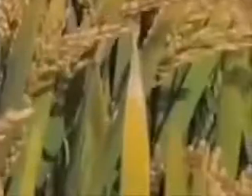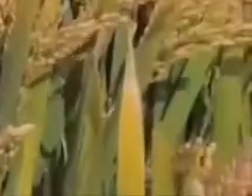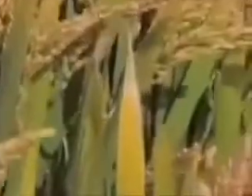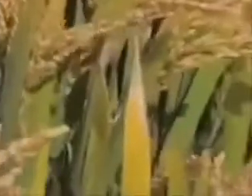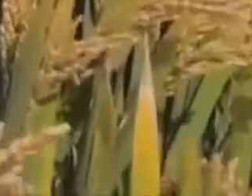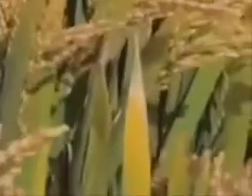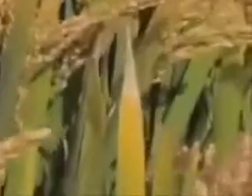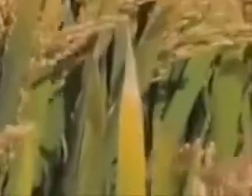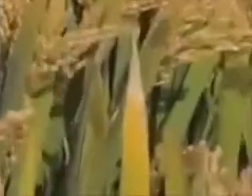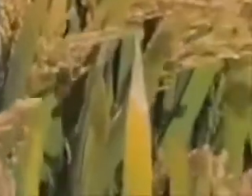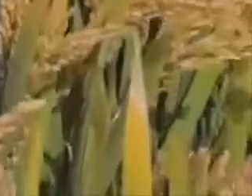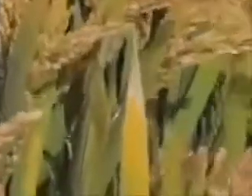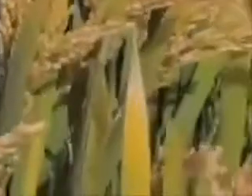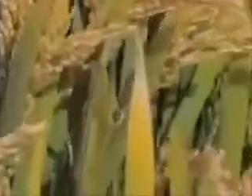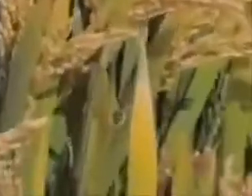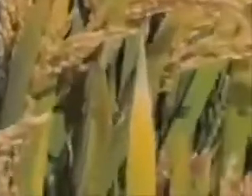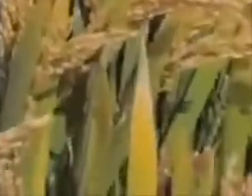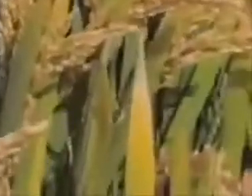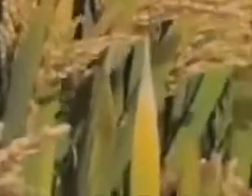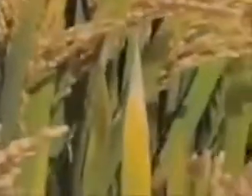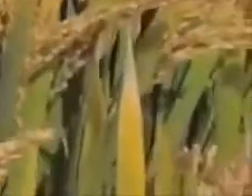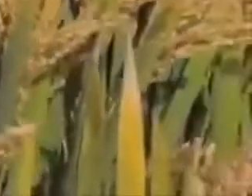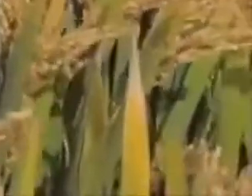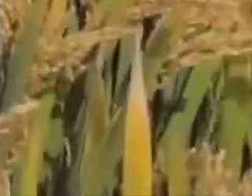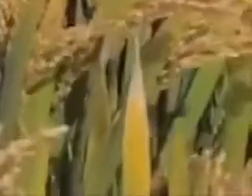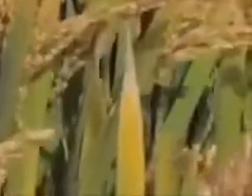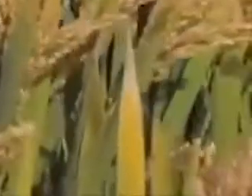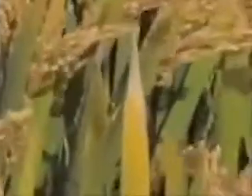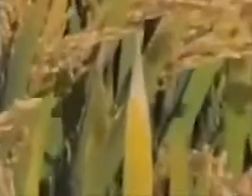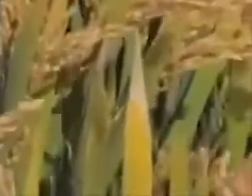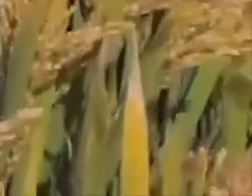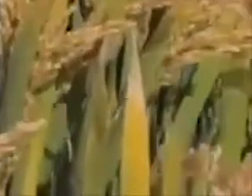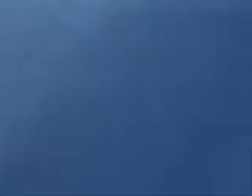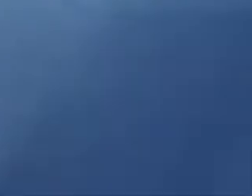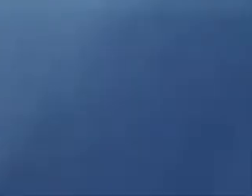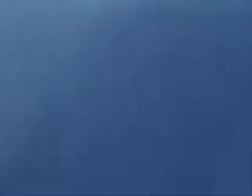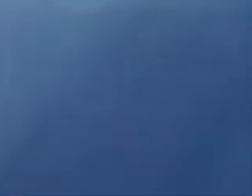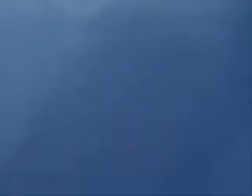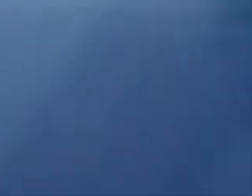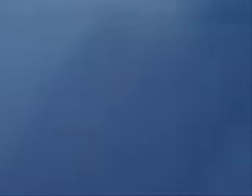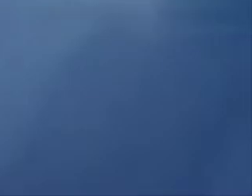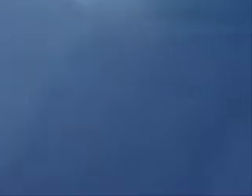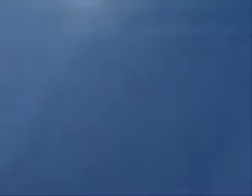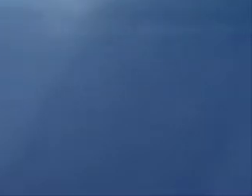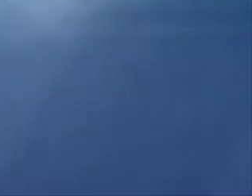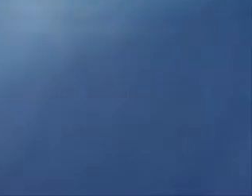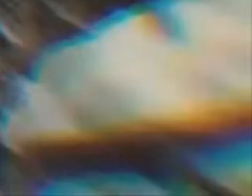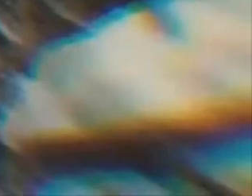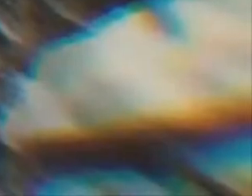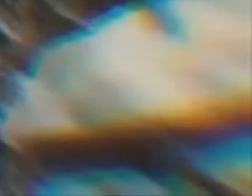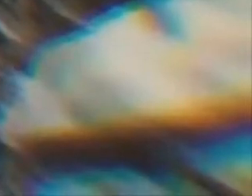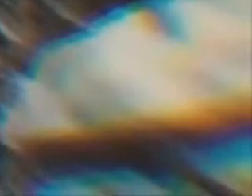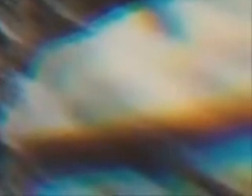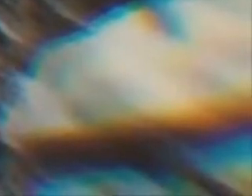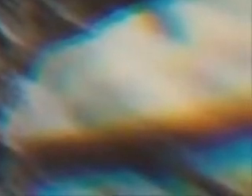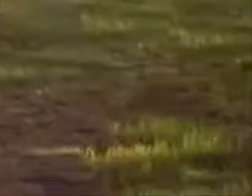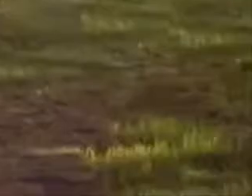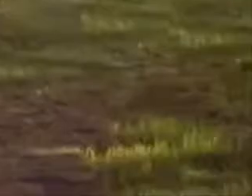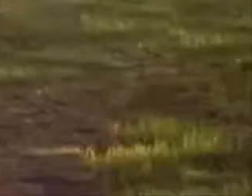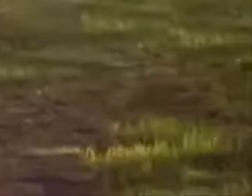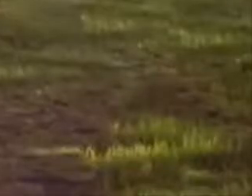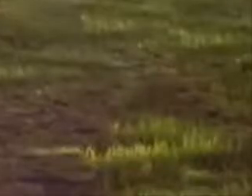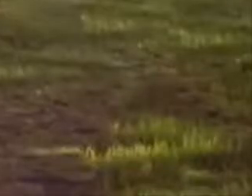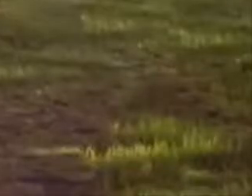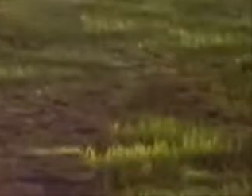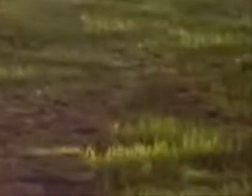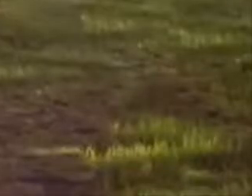Compreende? Tio... TV... TV Tocantins! Tocantins TV! Eu